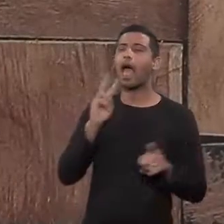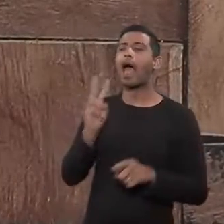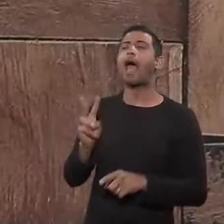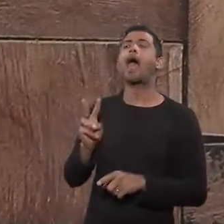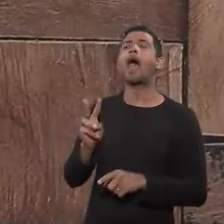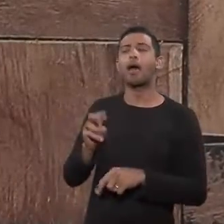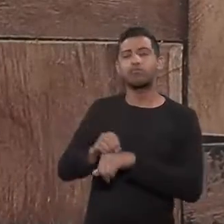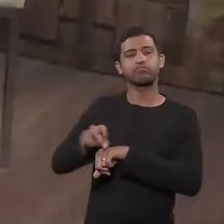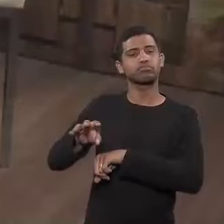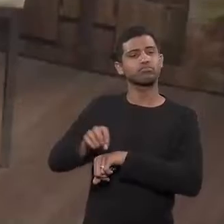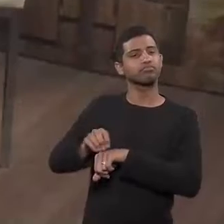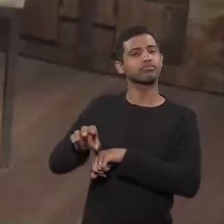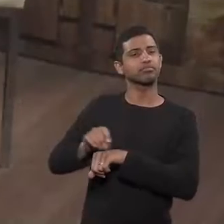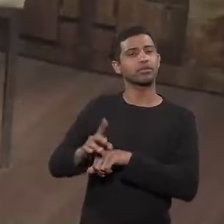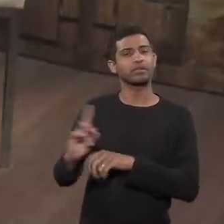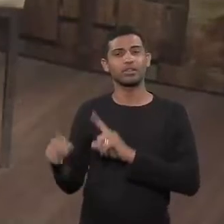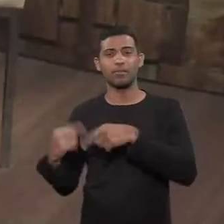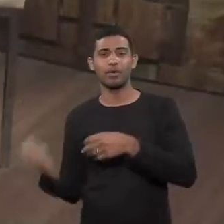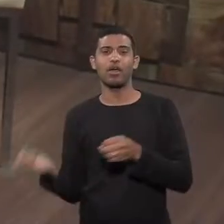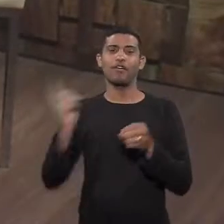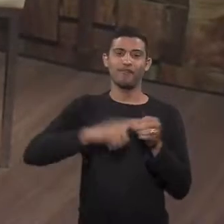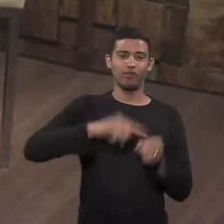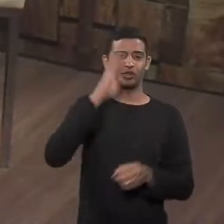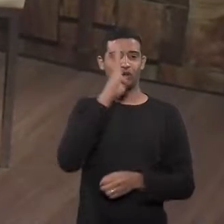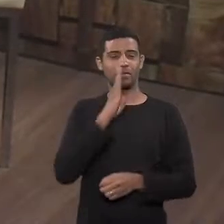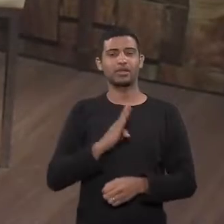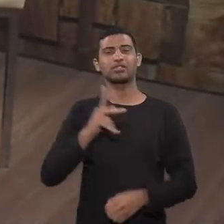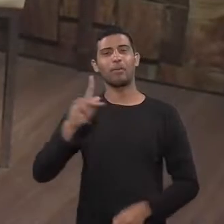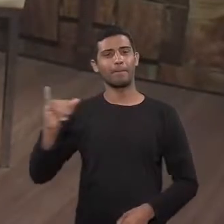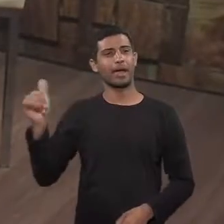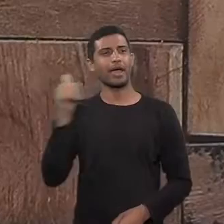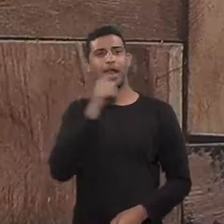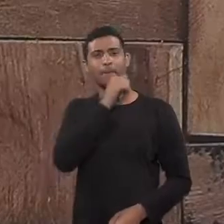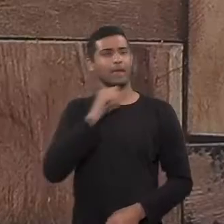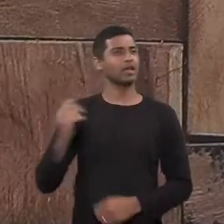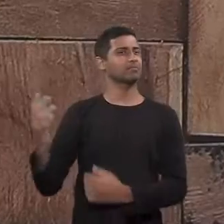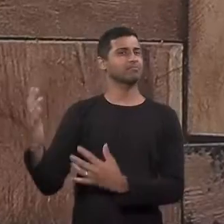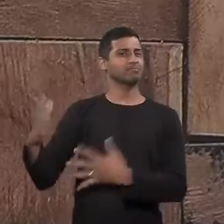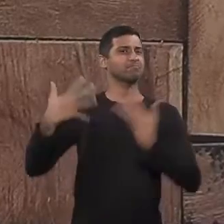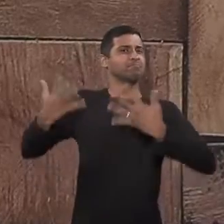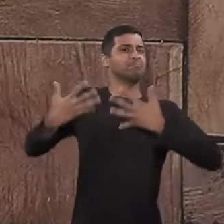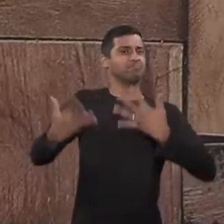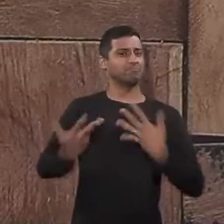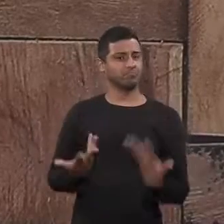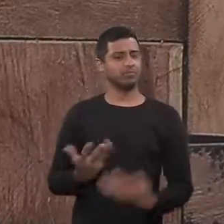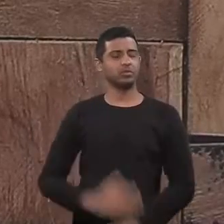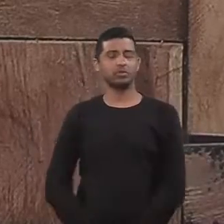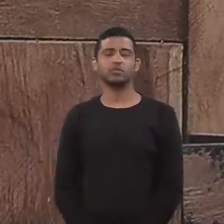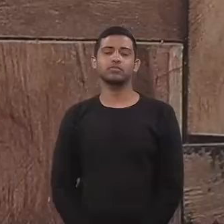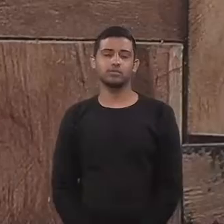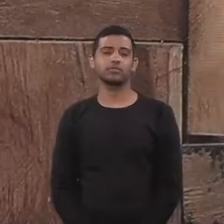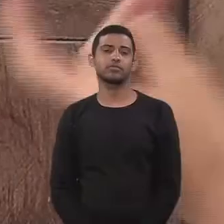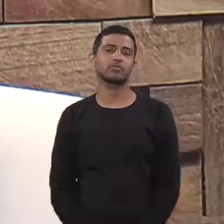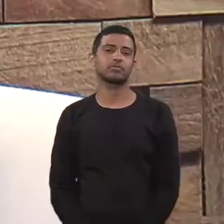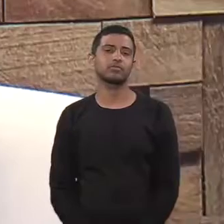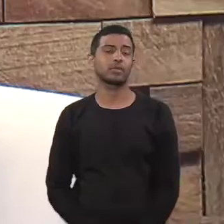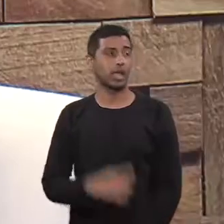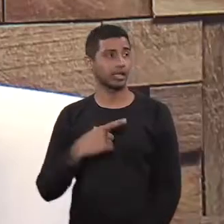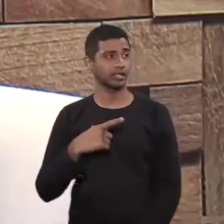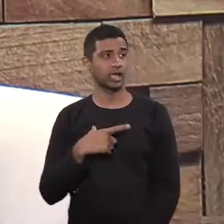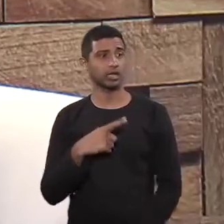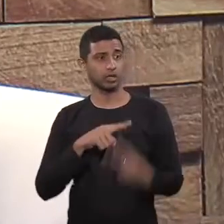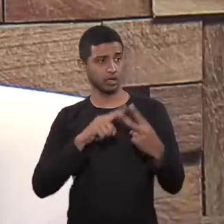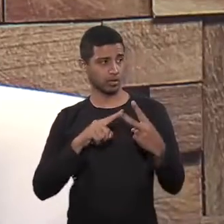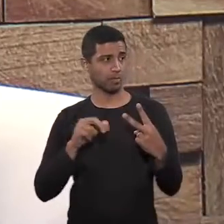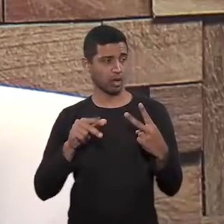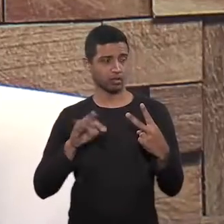primeiras noções. Mas logo que minha avó voltou para o Brasil, aí meus pais realmente foram os maiores incentivadores. É Você inegável. tem mais